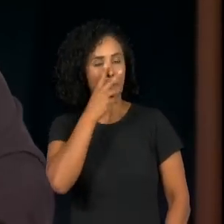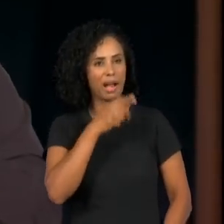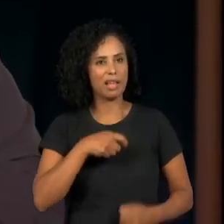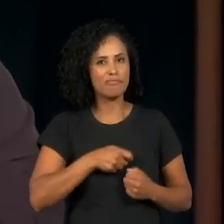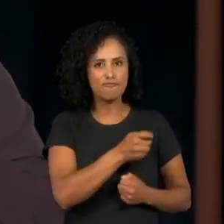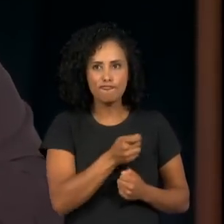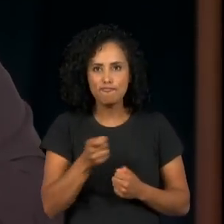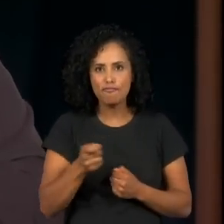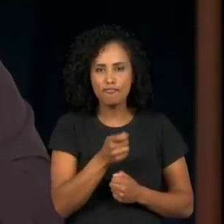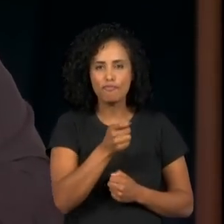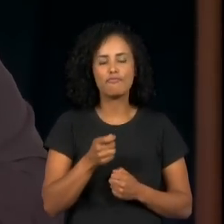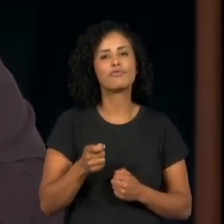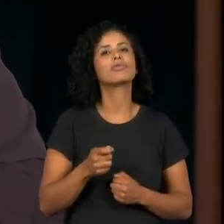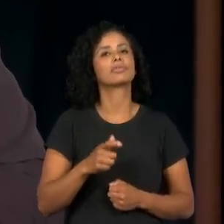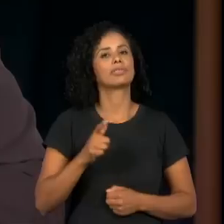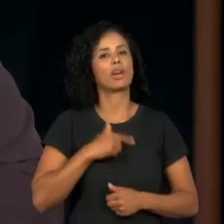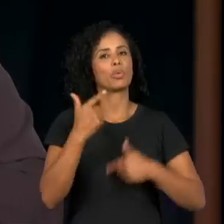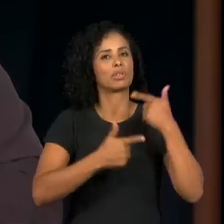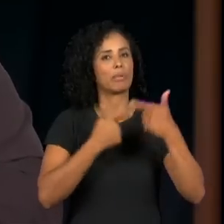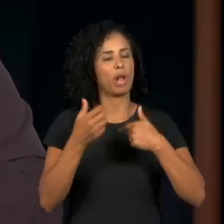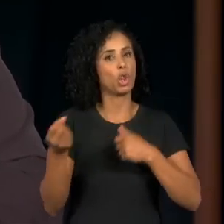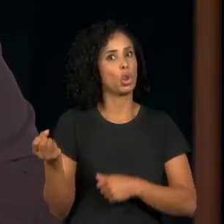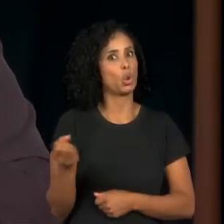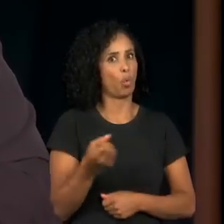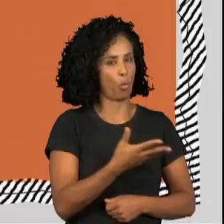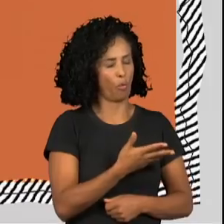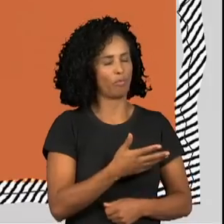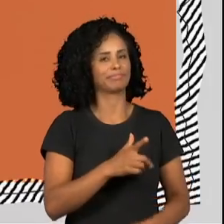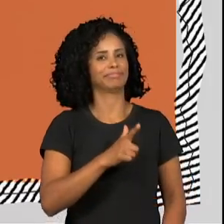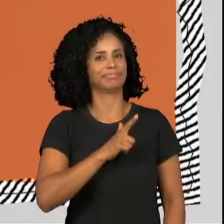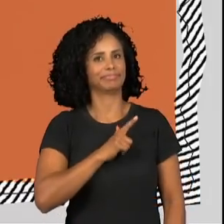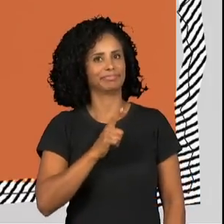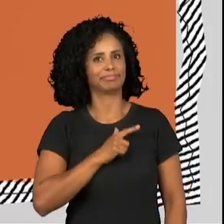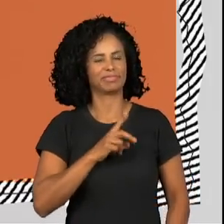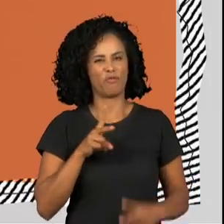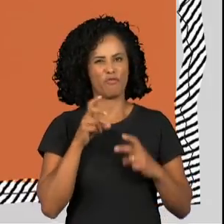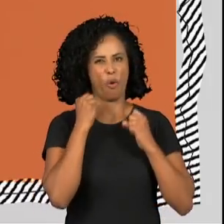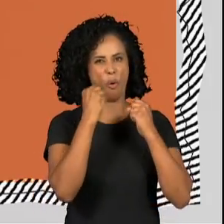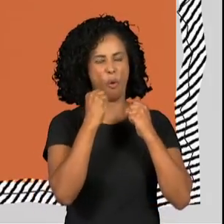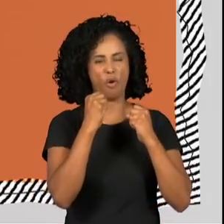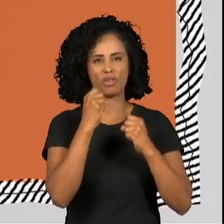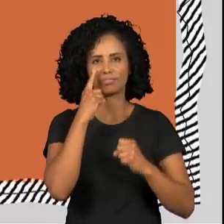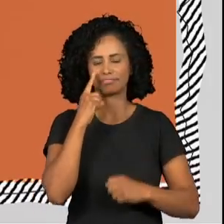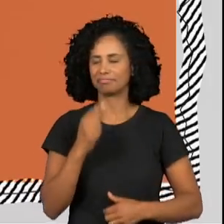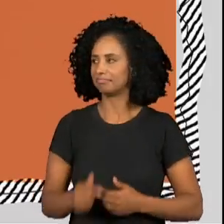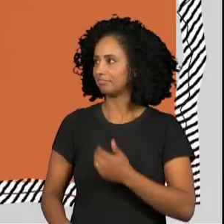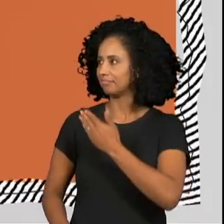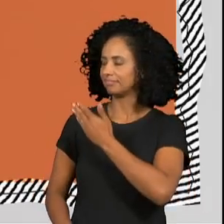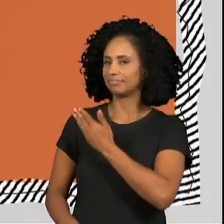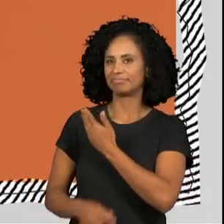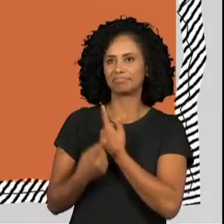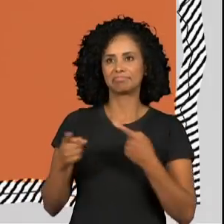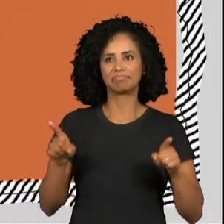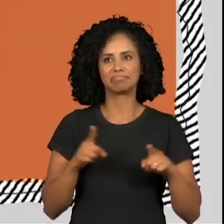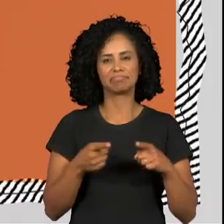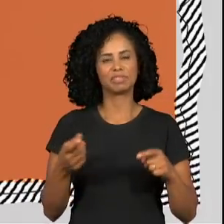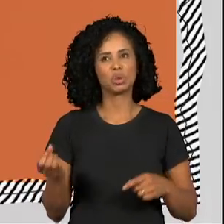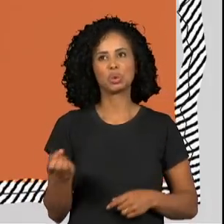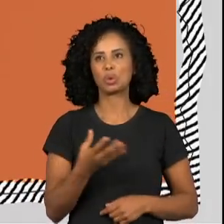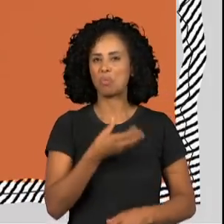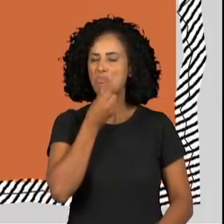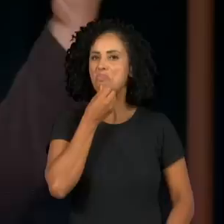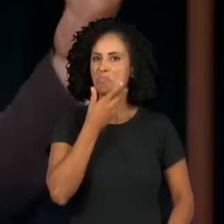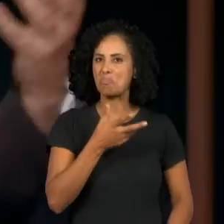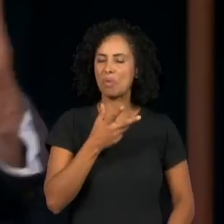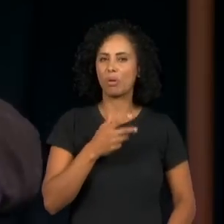recente trabalho dele, Voando Baixo. Uma potência. Esse álbum é realmente assim, uma coisa que você ouve,